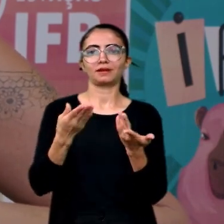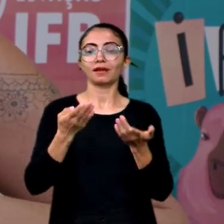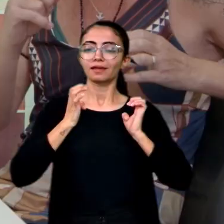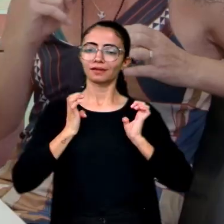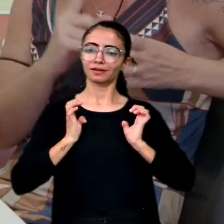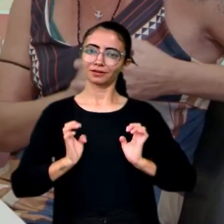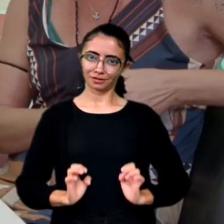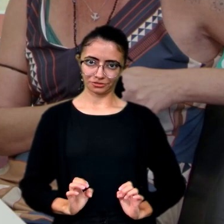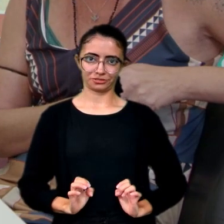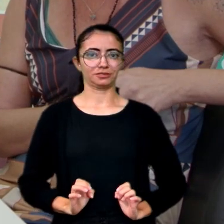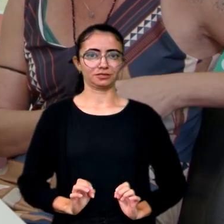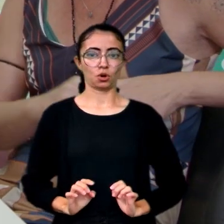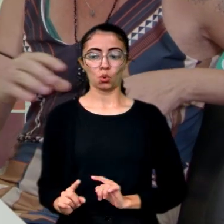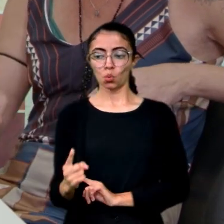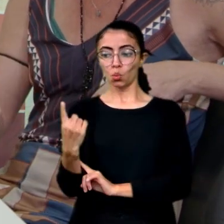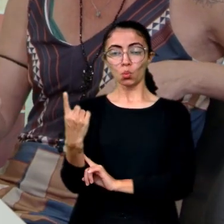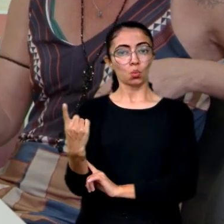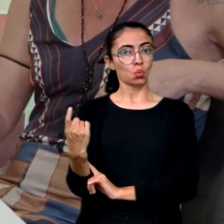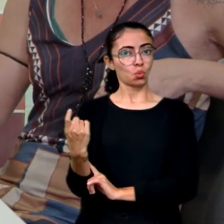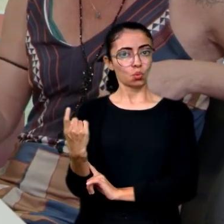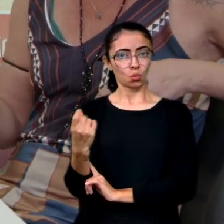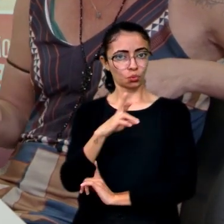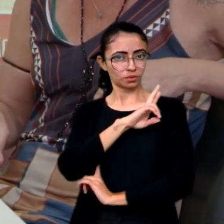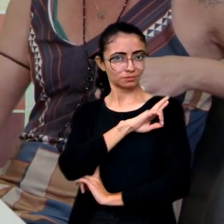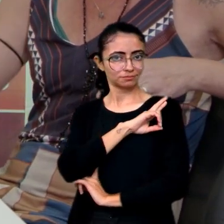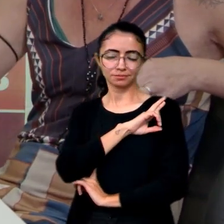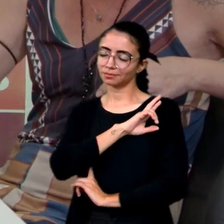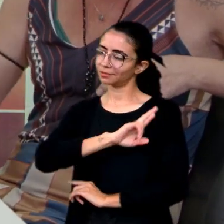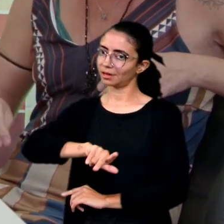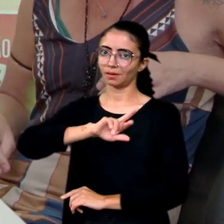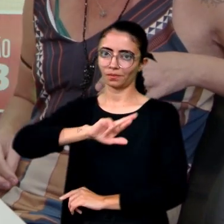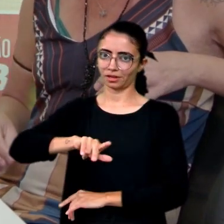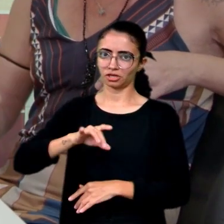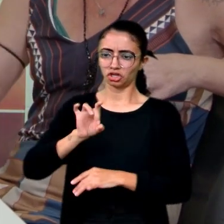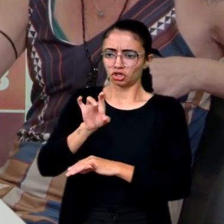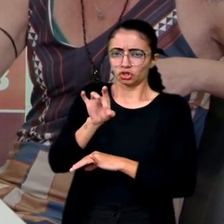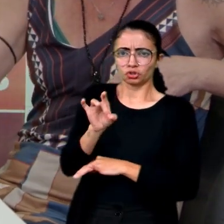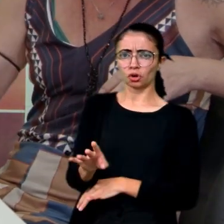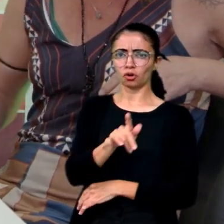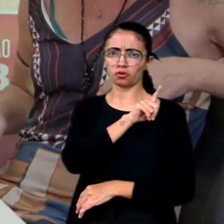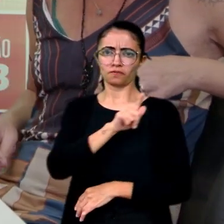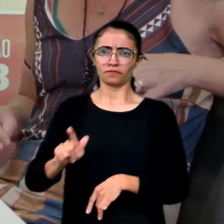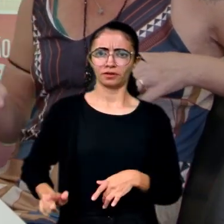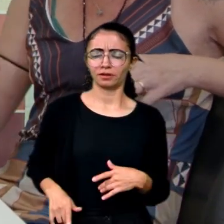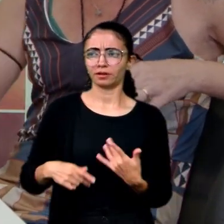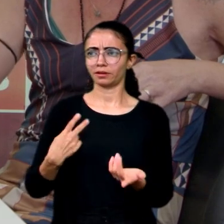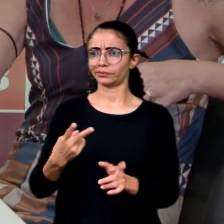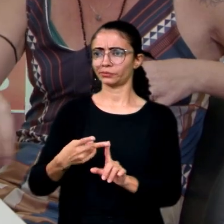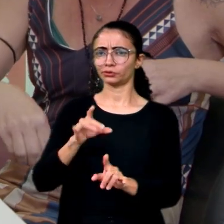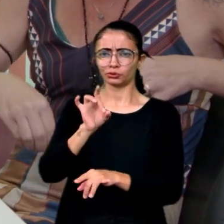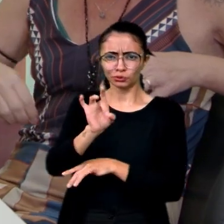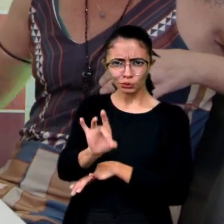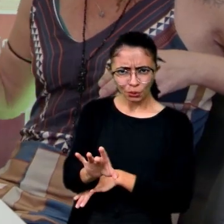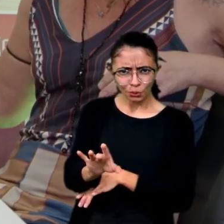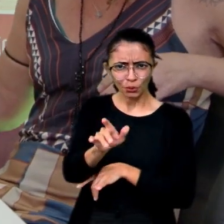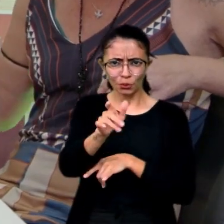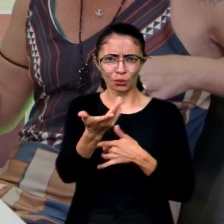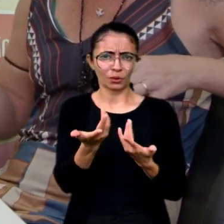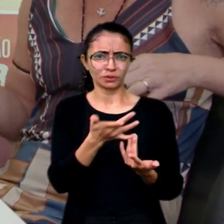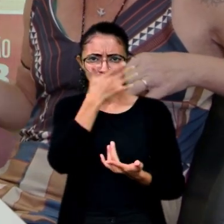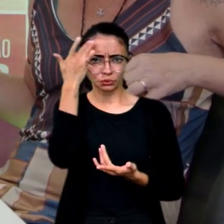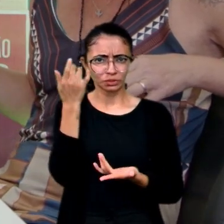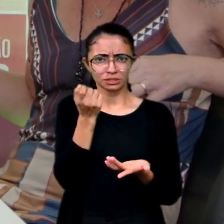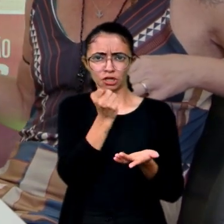existe só um responsável. Não existe só um responsável, só o governo, só o consumidor, só as pessoas, só